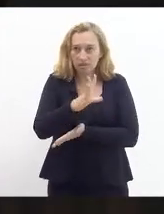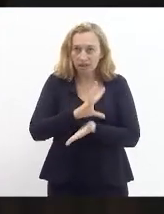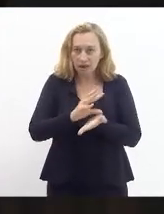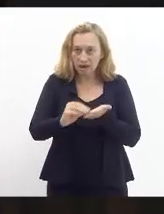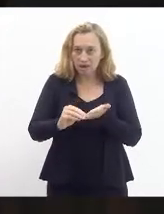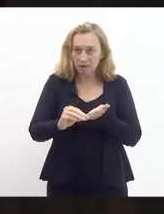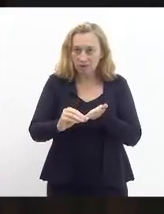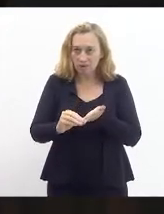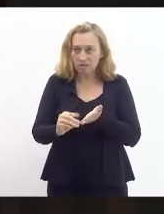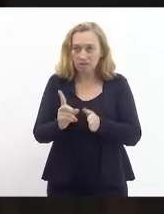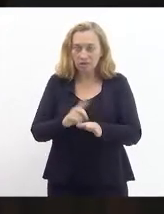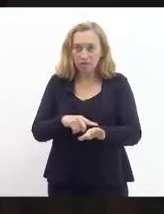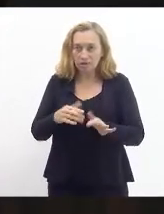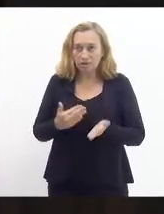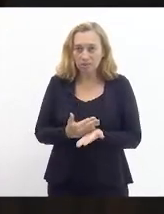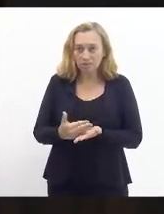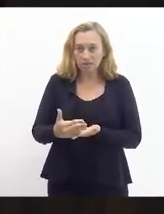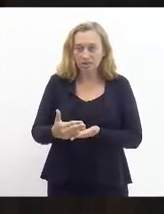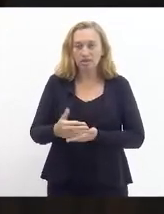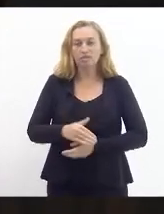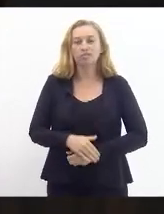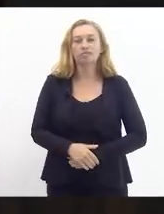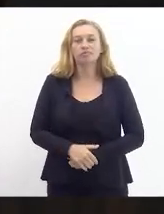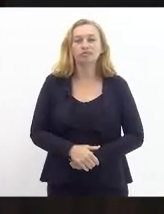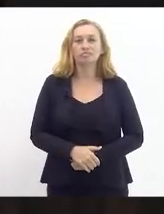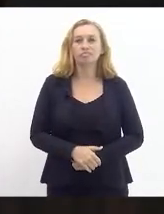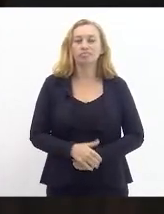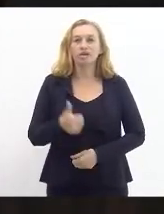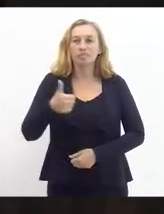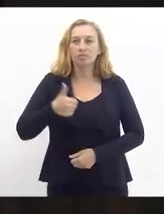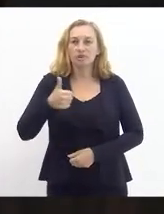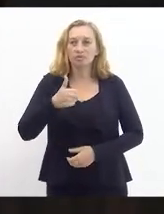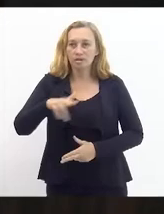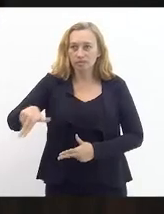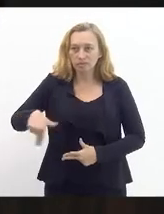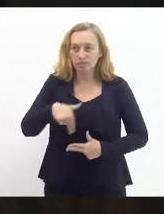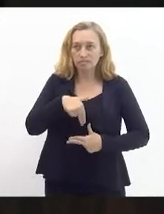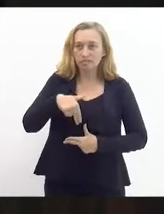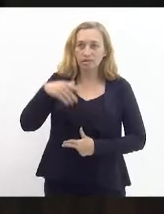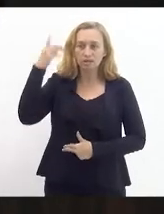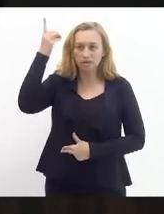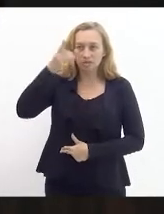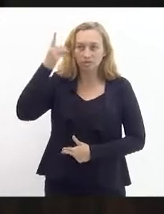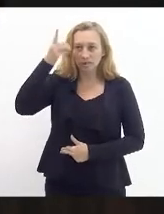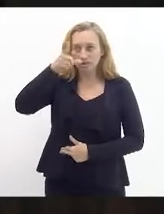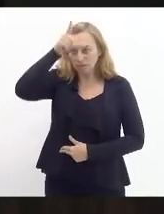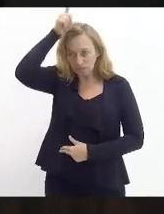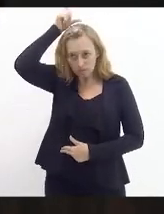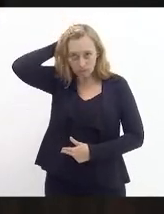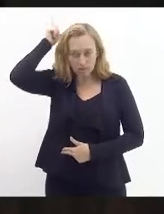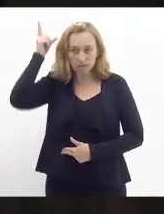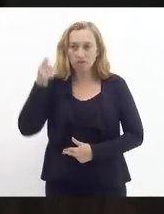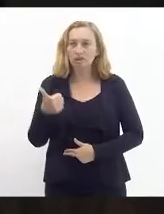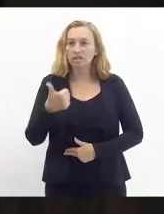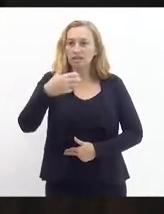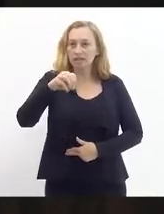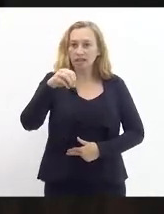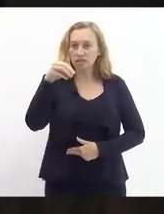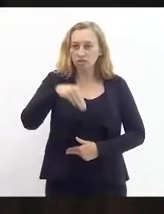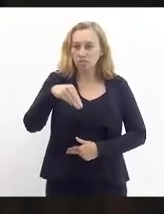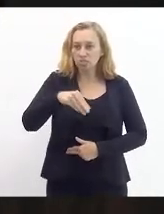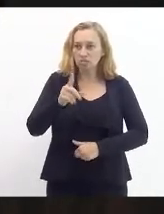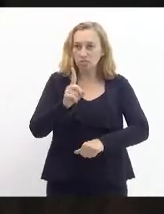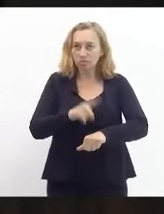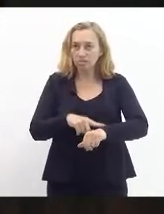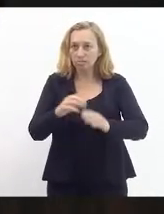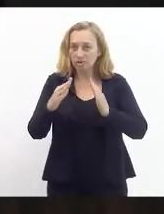aprovada a ata passa seu expediente Inicial primeiro orador inscrito é o Nobre Deputado Luiz Paulo vossa excelência dispõe